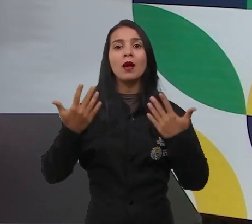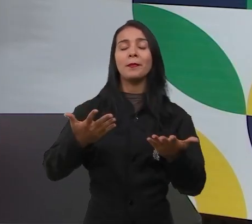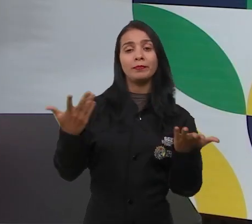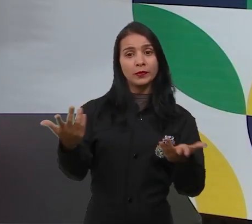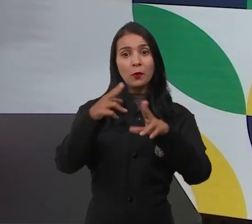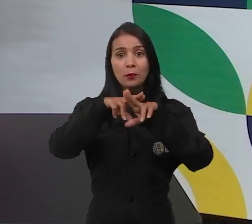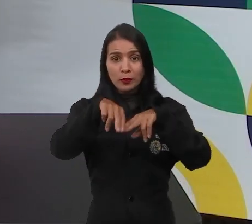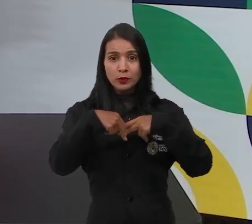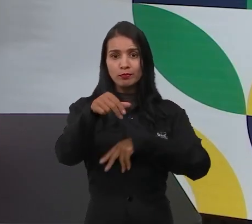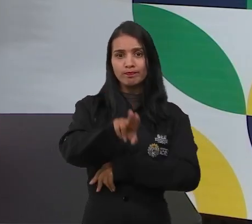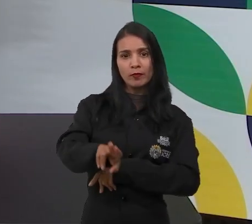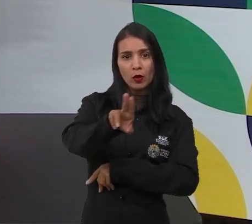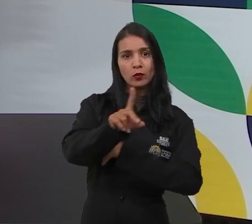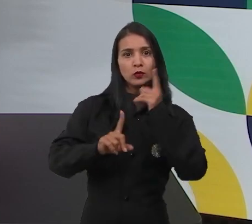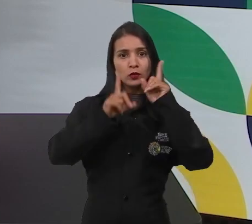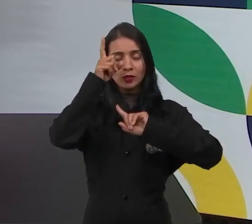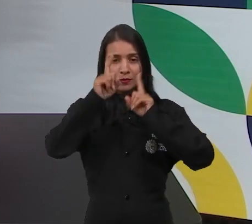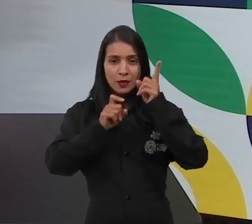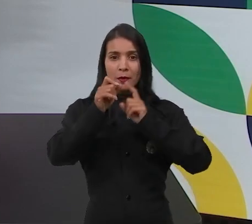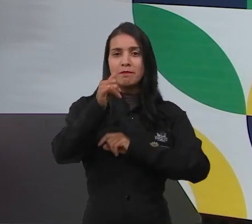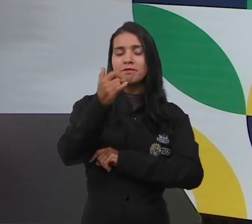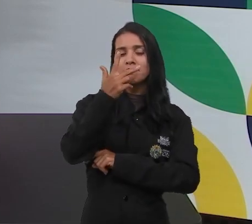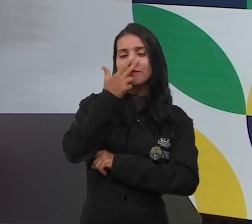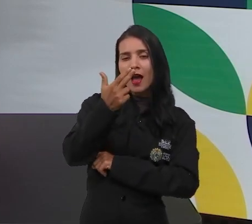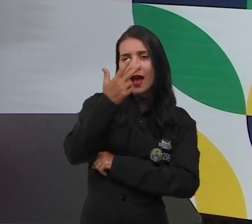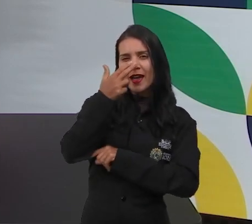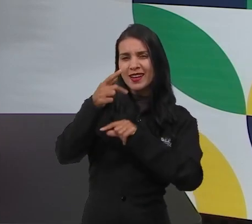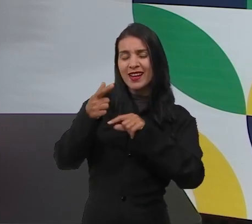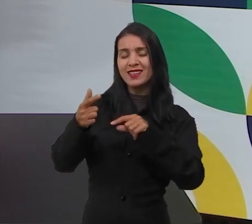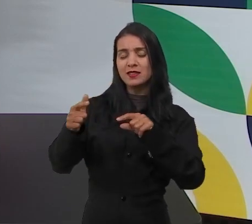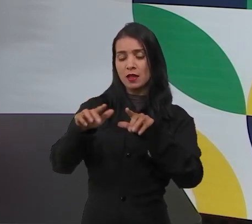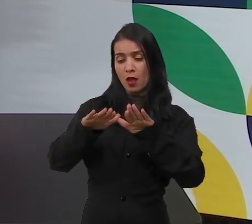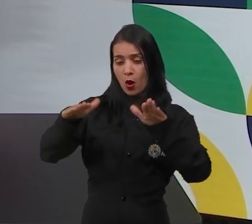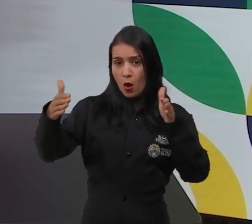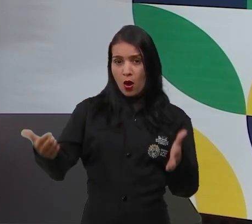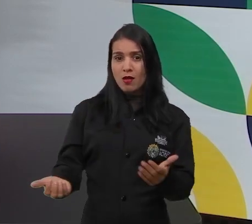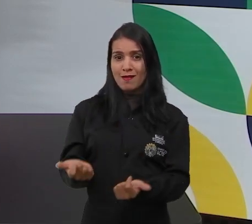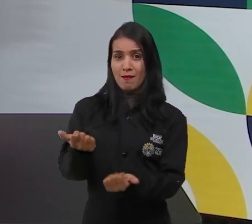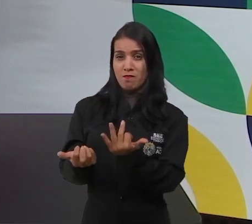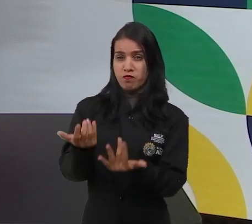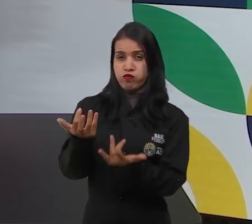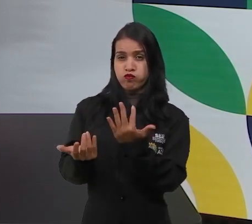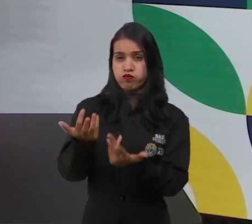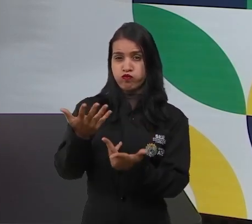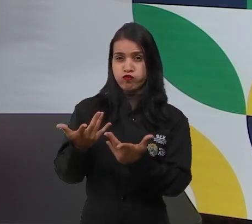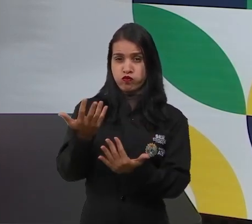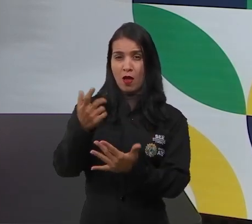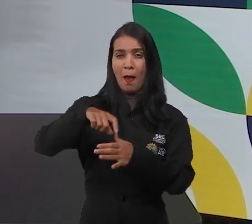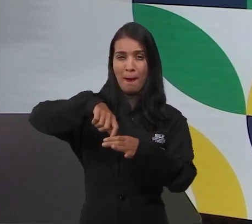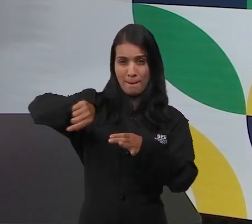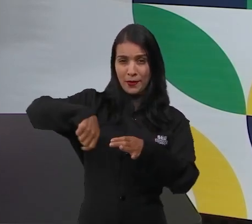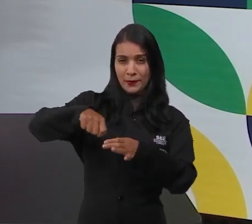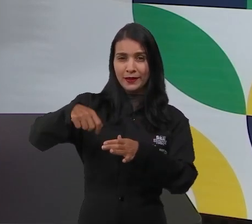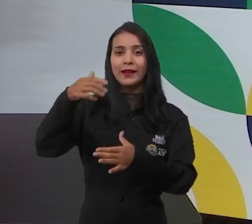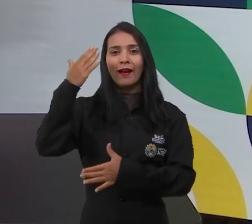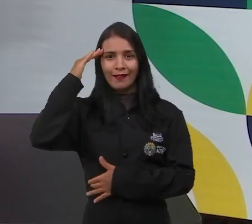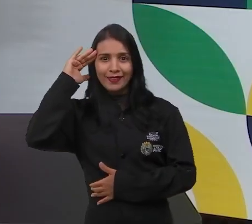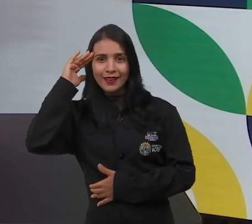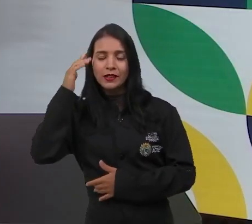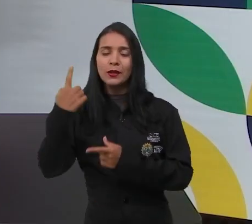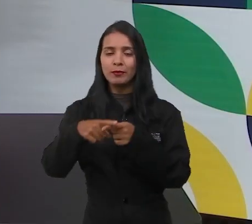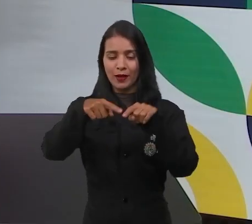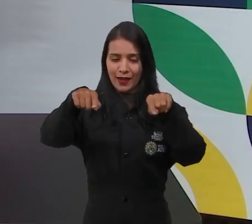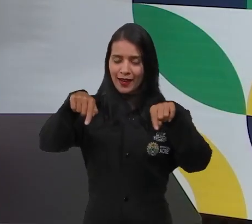expressão está como um horno está sendo empregada também no sentido figurado, porque a sala não é